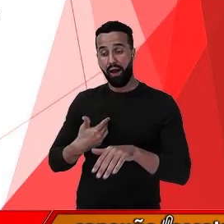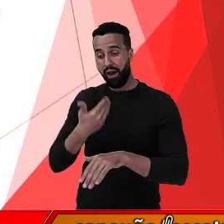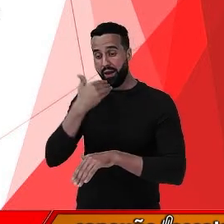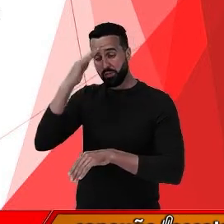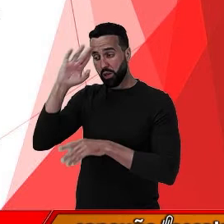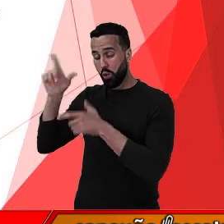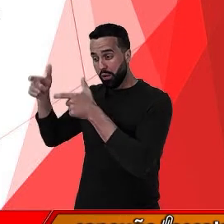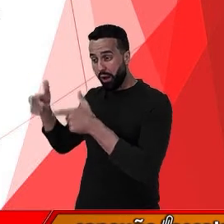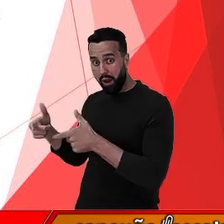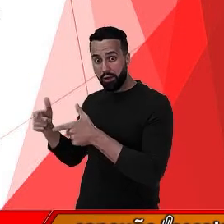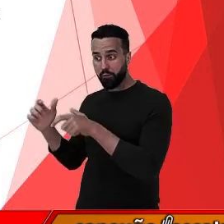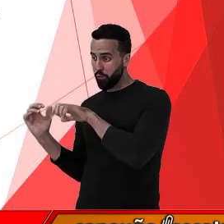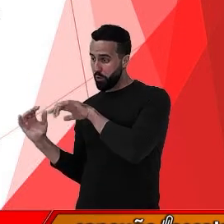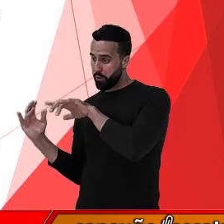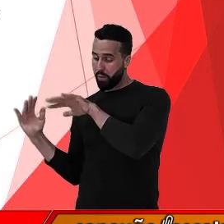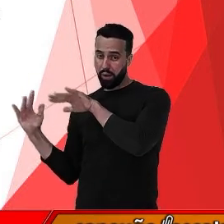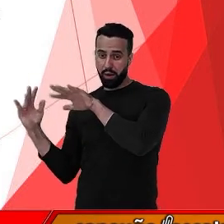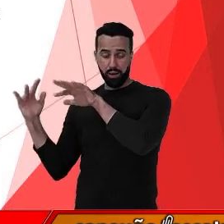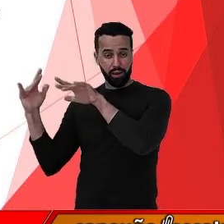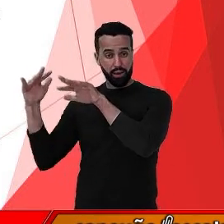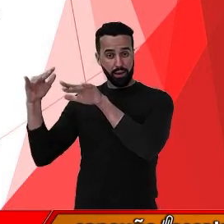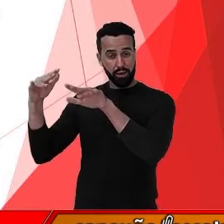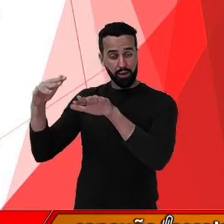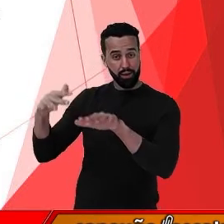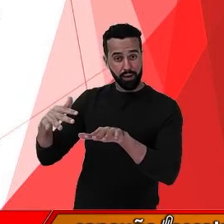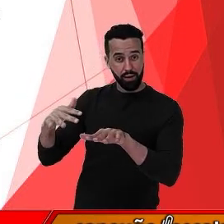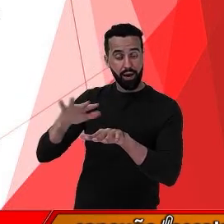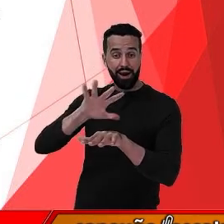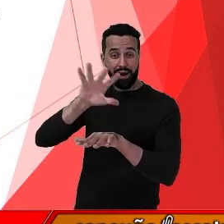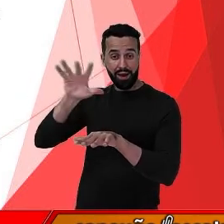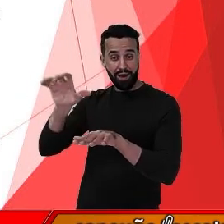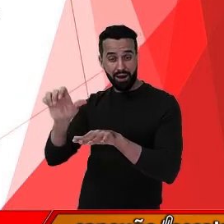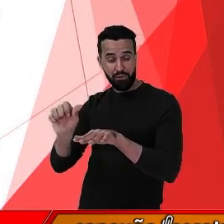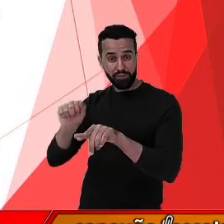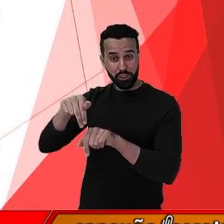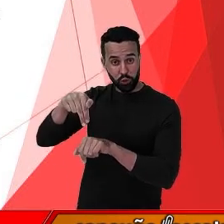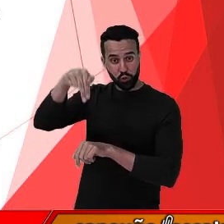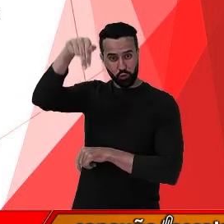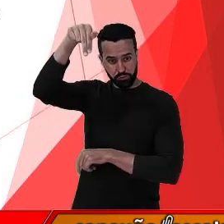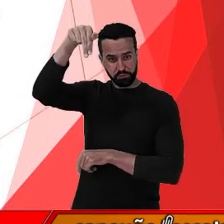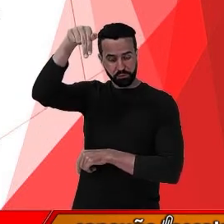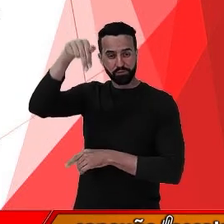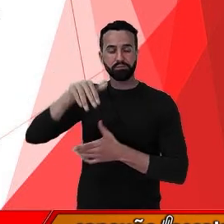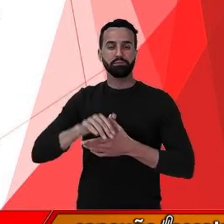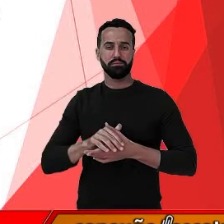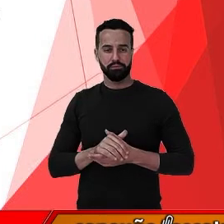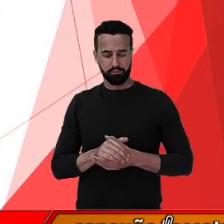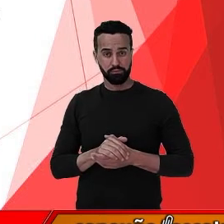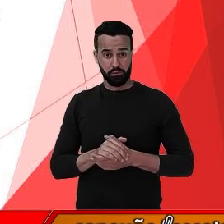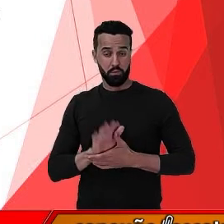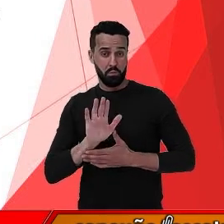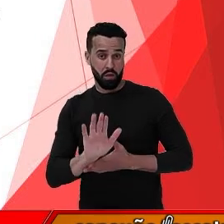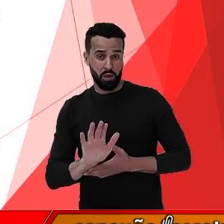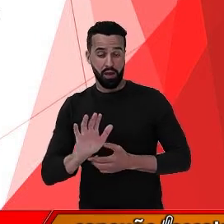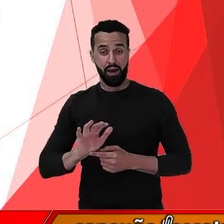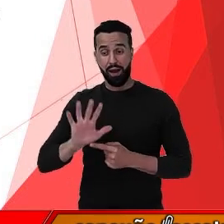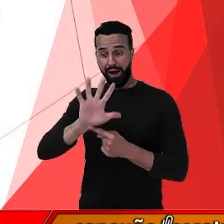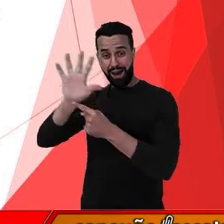direção à porção norte do território africano. Já a África